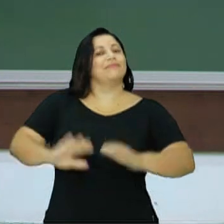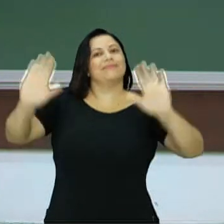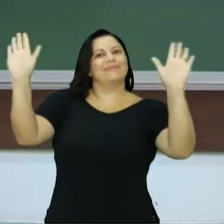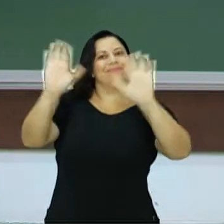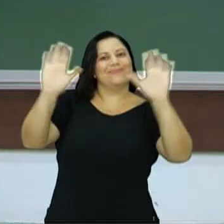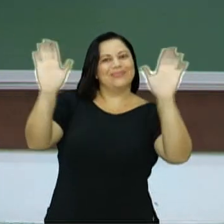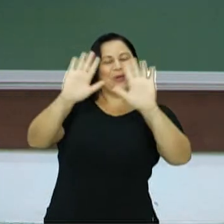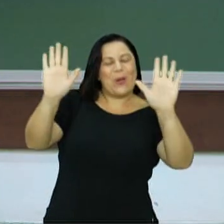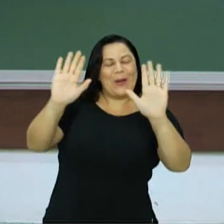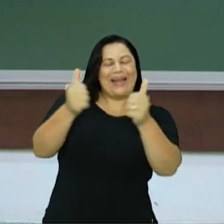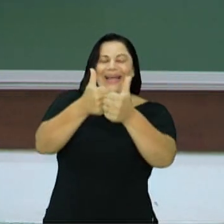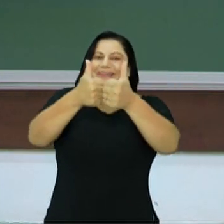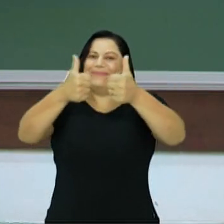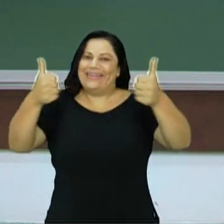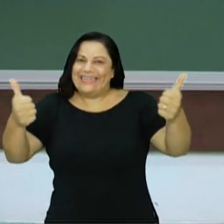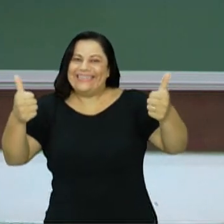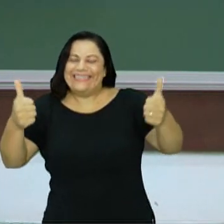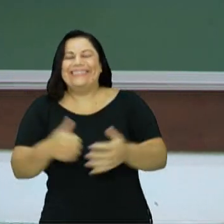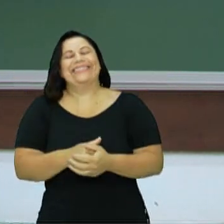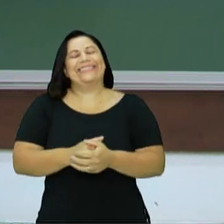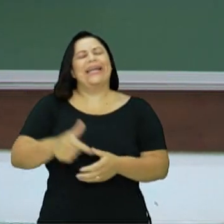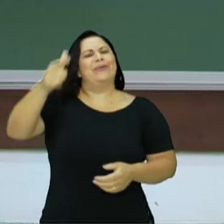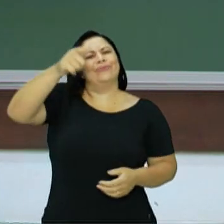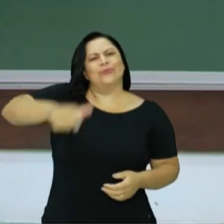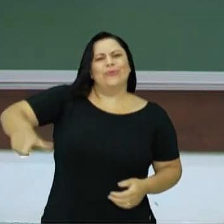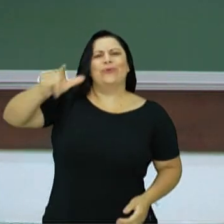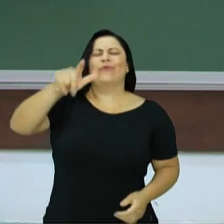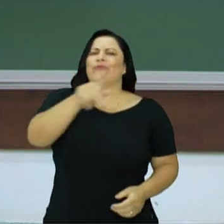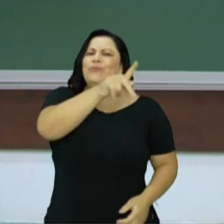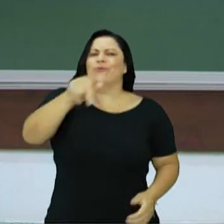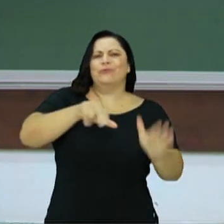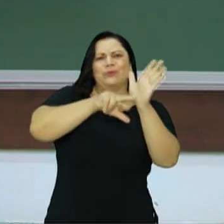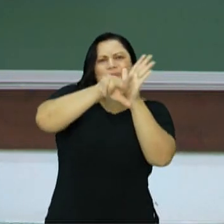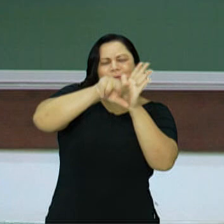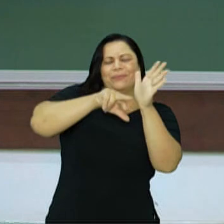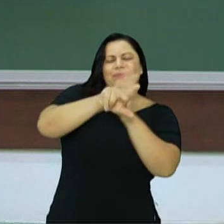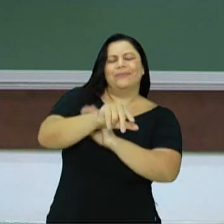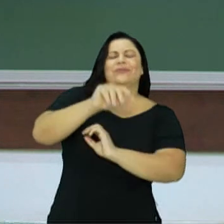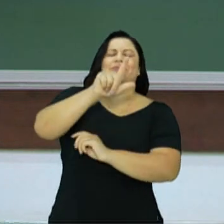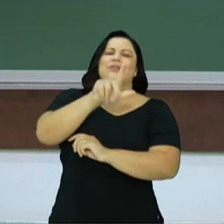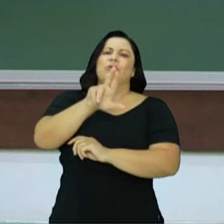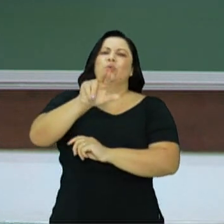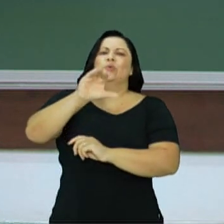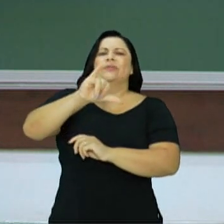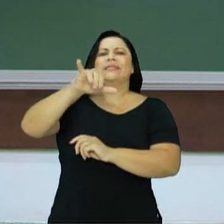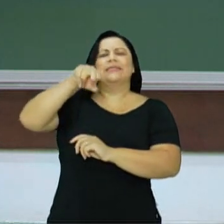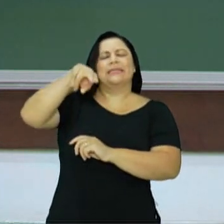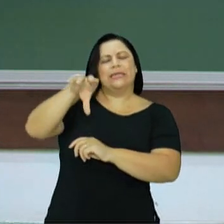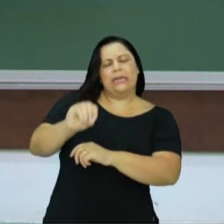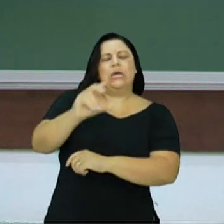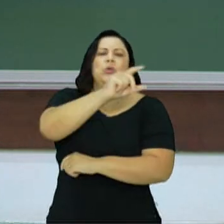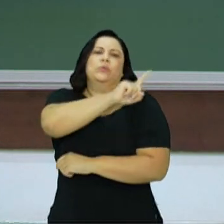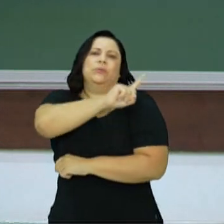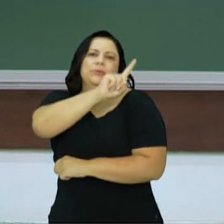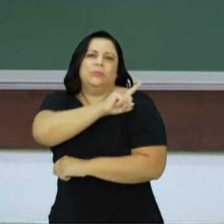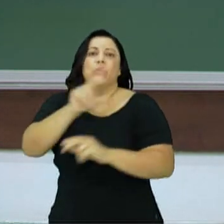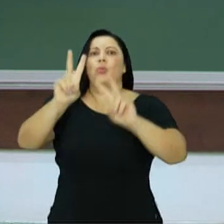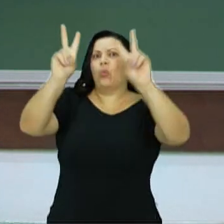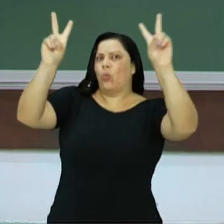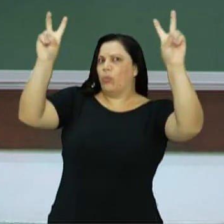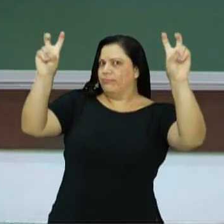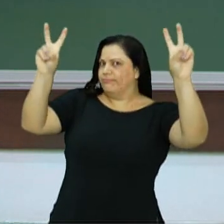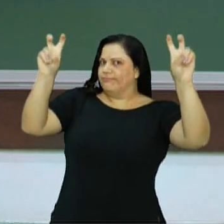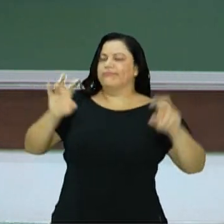Olá pessoal, beleza? Mais uma vez com vocês, professor Luciano, Biologia, primeira série, e venho trazer para vocês hoje o assunto de